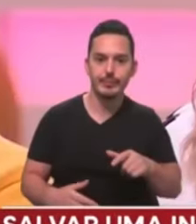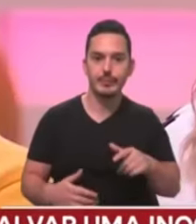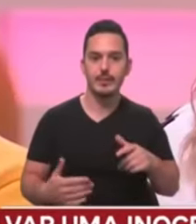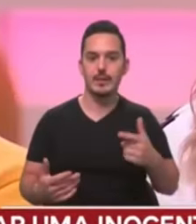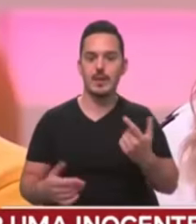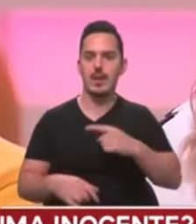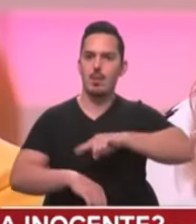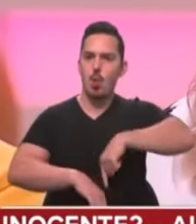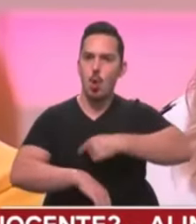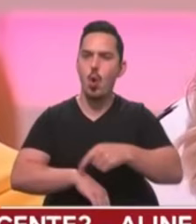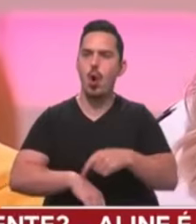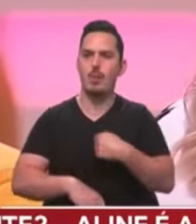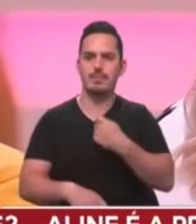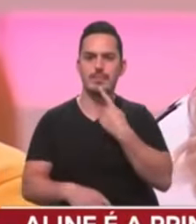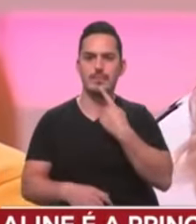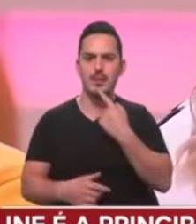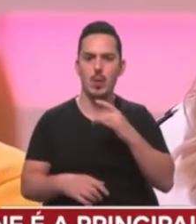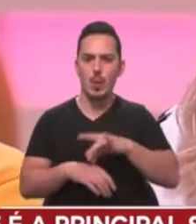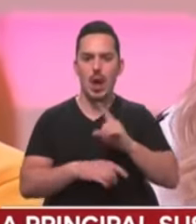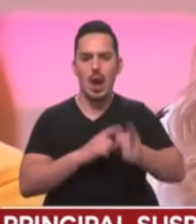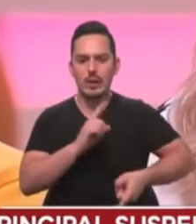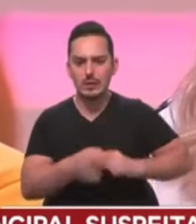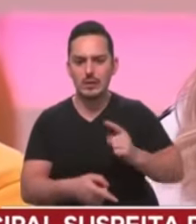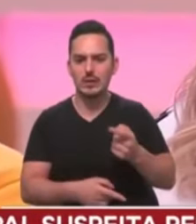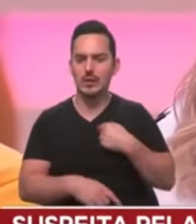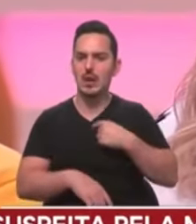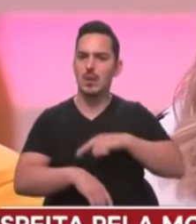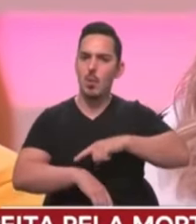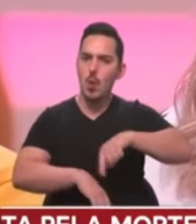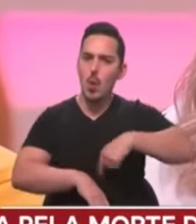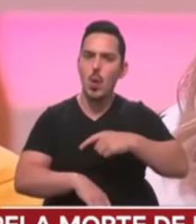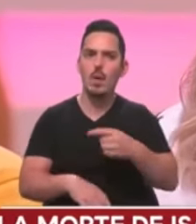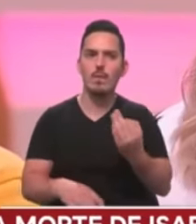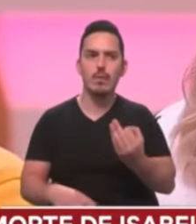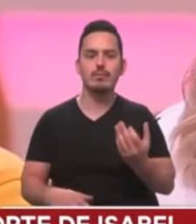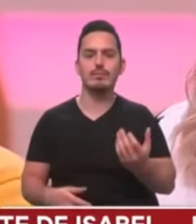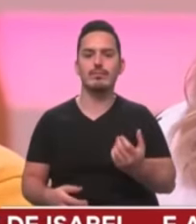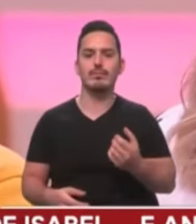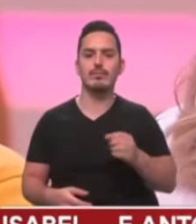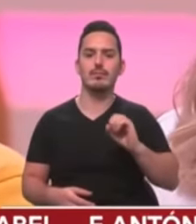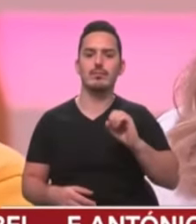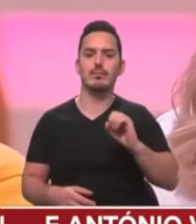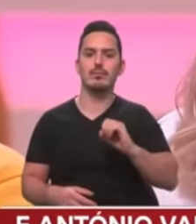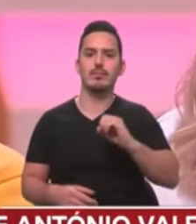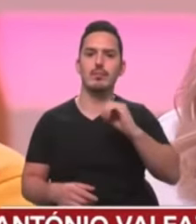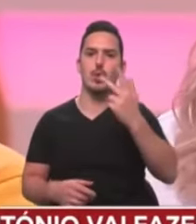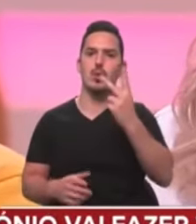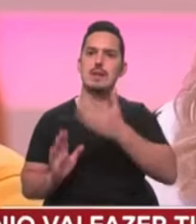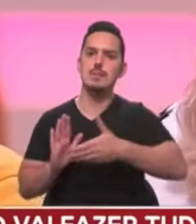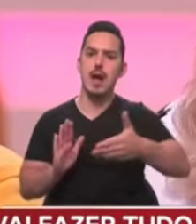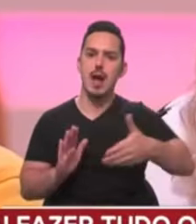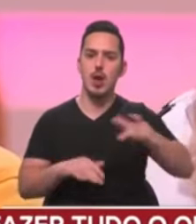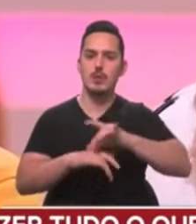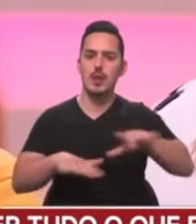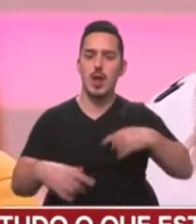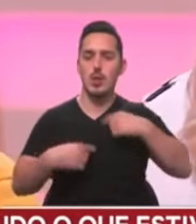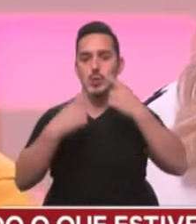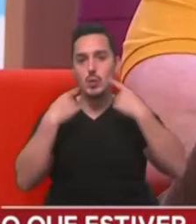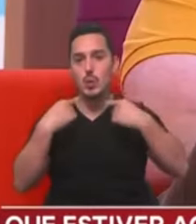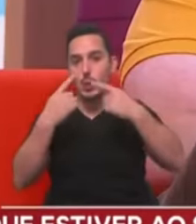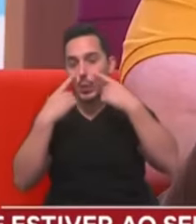perceber o que é que a doença era. Nas primeiras 2 semanas no hospital chorava muito,